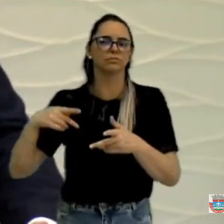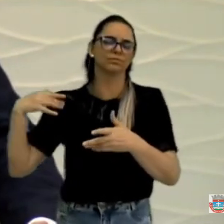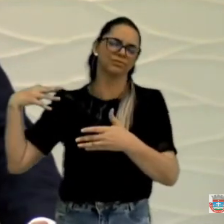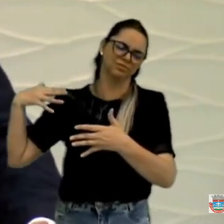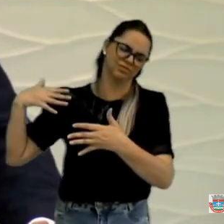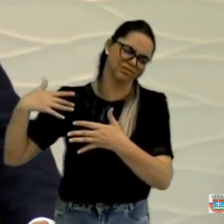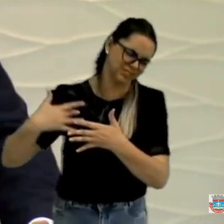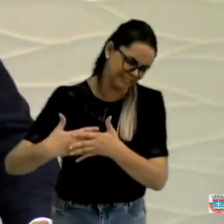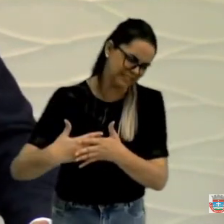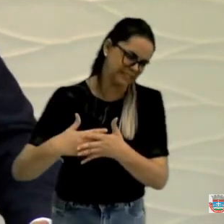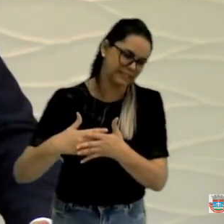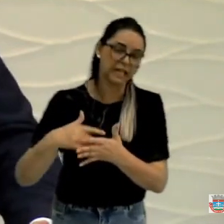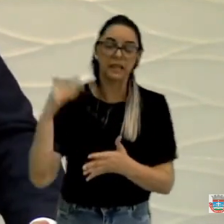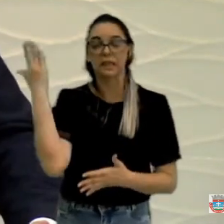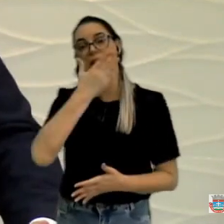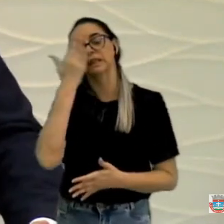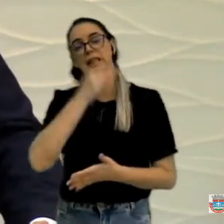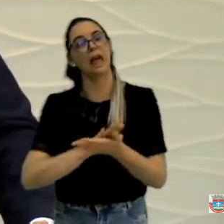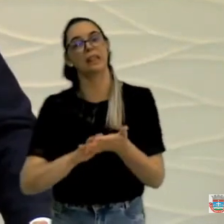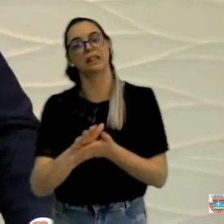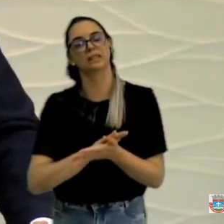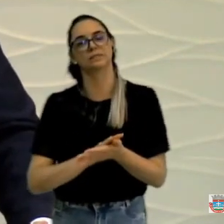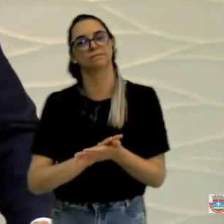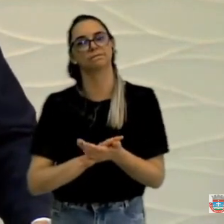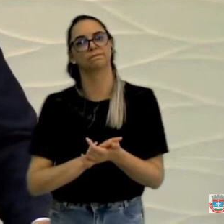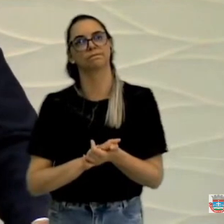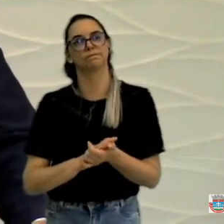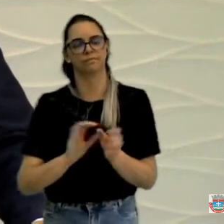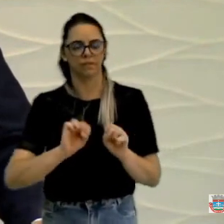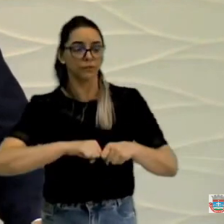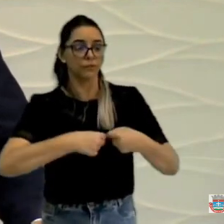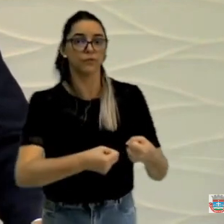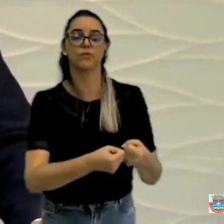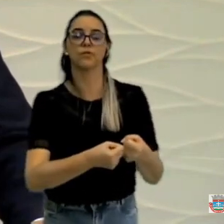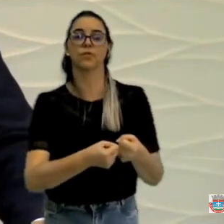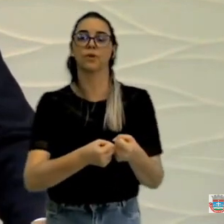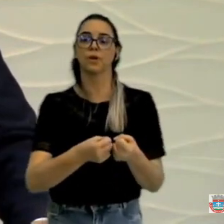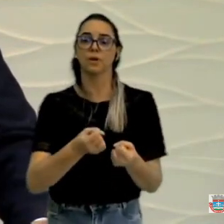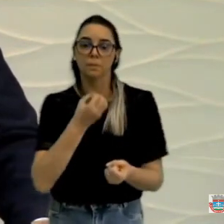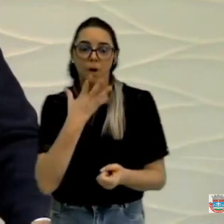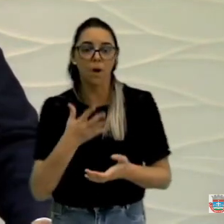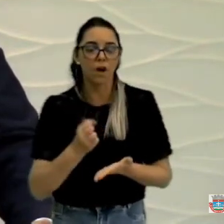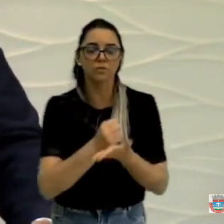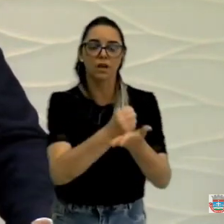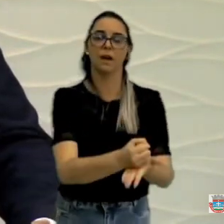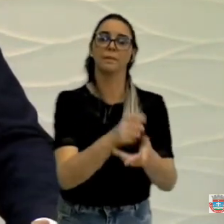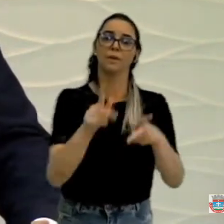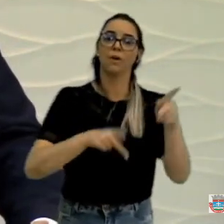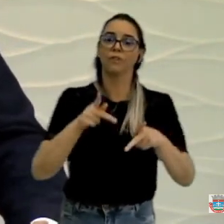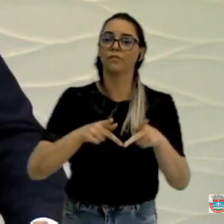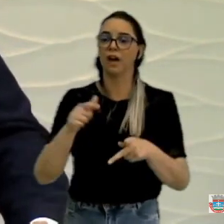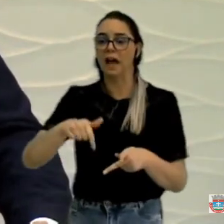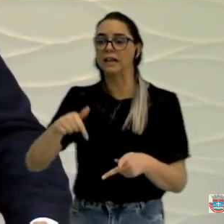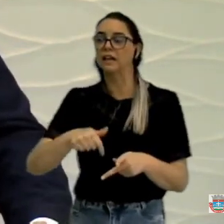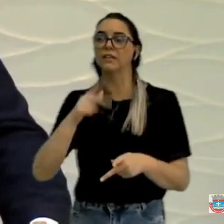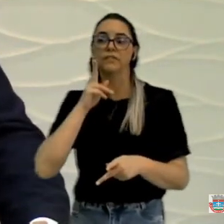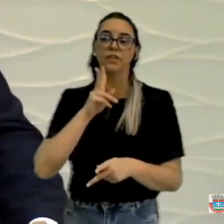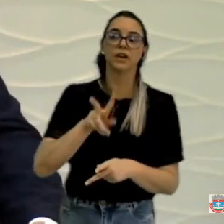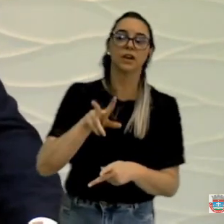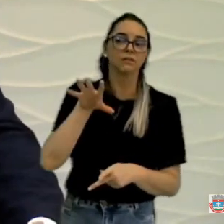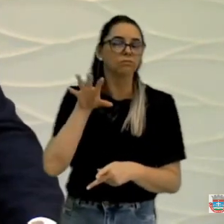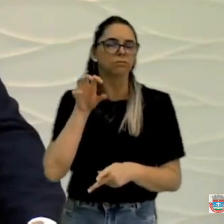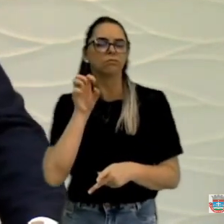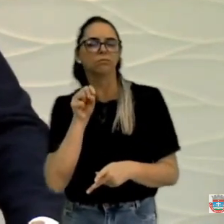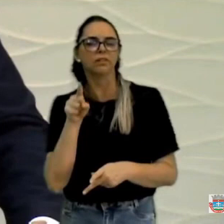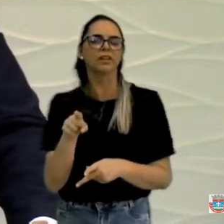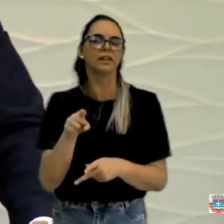municipal. Passaram muito tempo sem ver essas ações importantes para o nosso povo. Aqui eu vi críticas de vereadores a respeito das